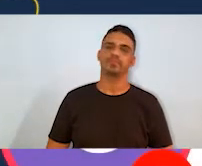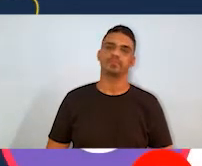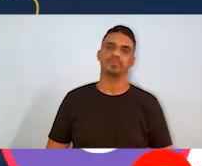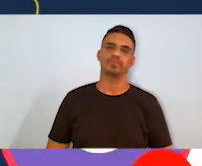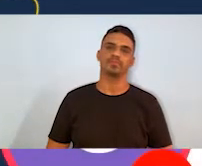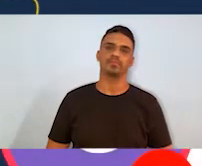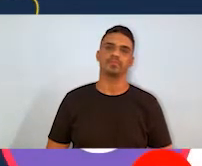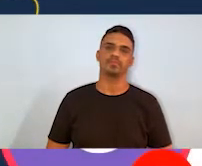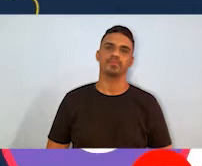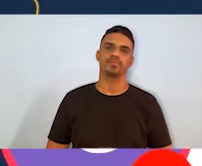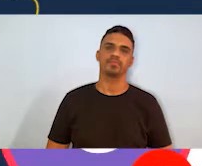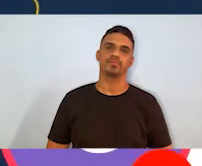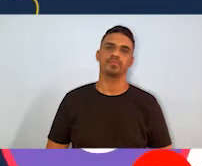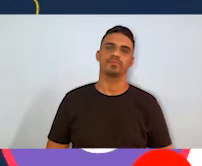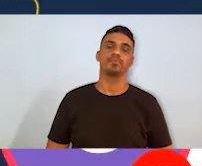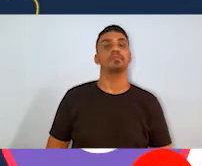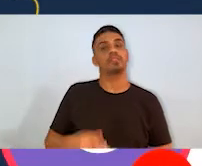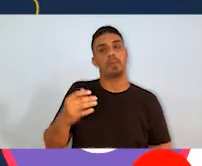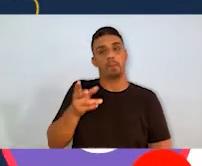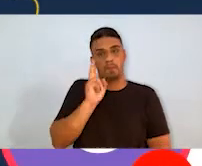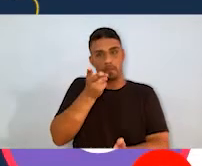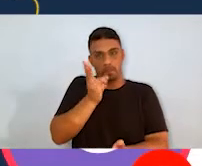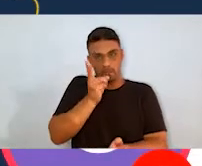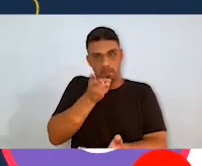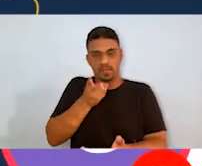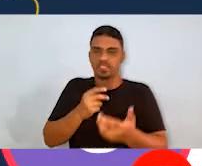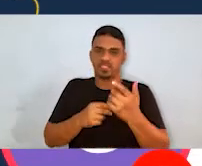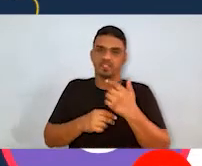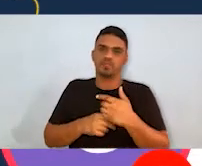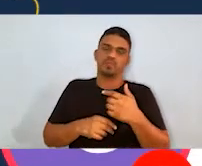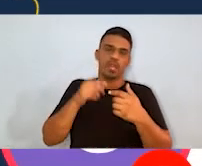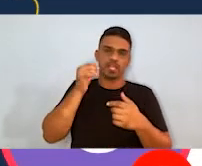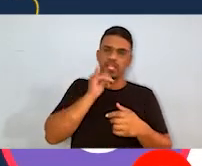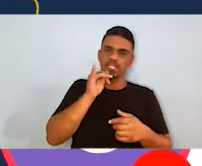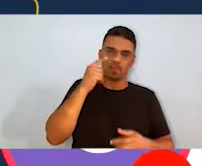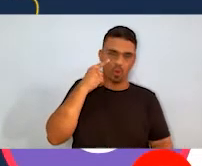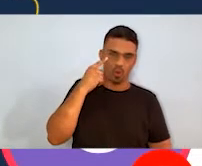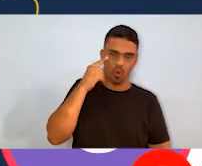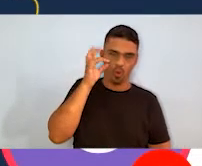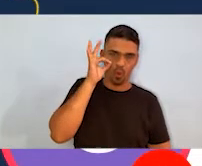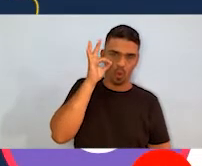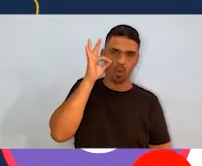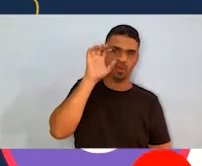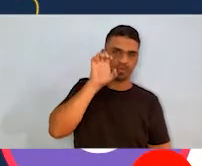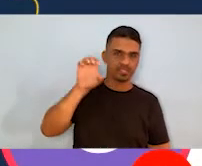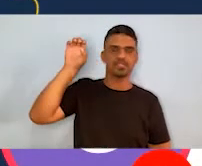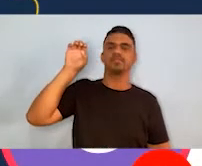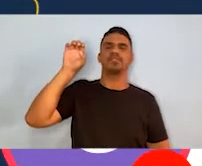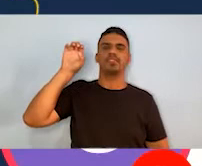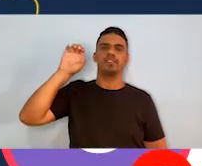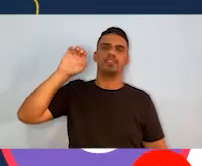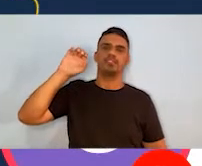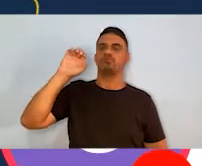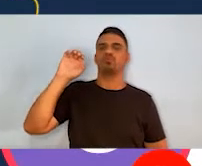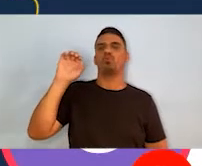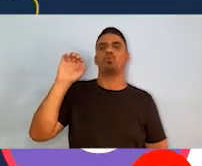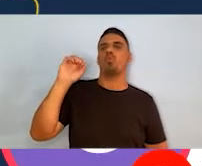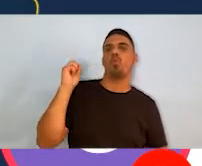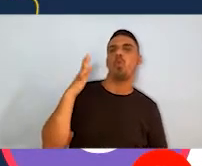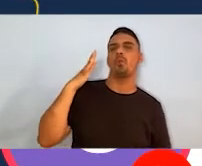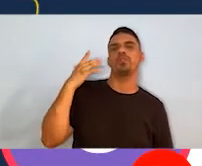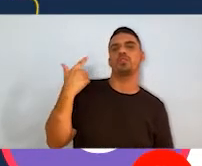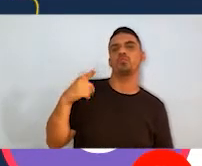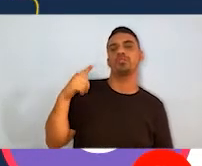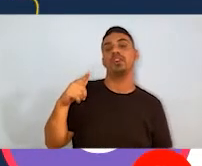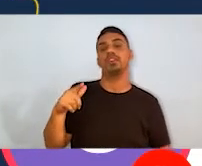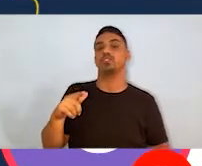Então, assim, a luz vai seguir. Então, mesmo o olho esquerdo, ele não vai iluminar do outro lado, ele vai iluminar do olho do lado onde a luz estiver.